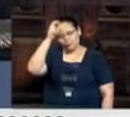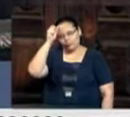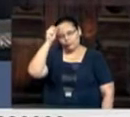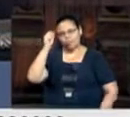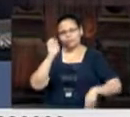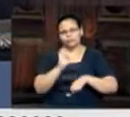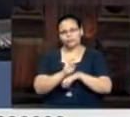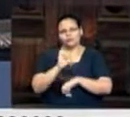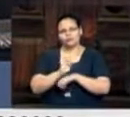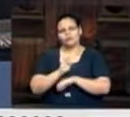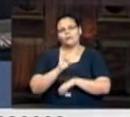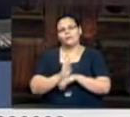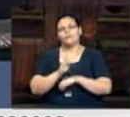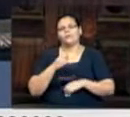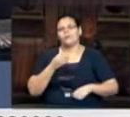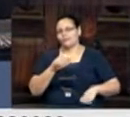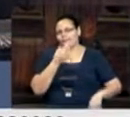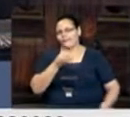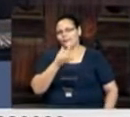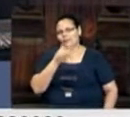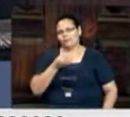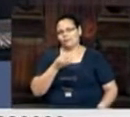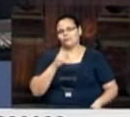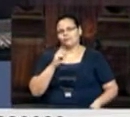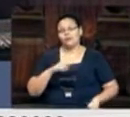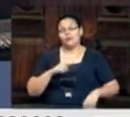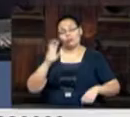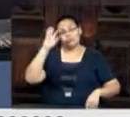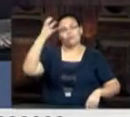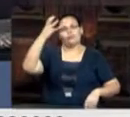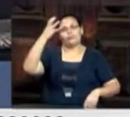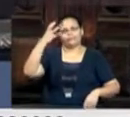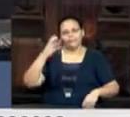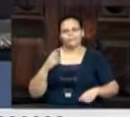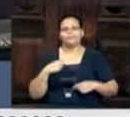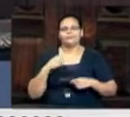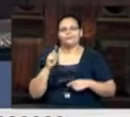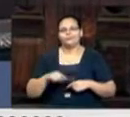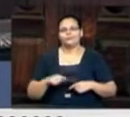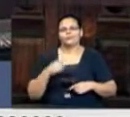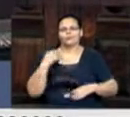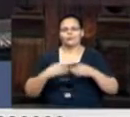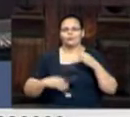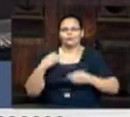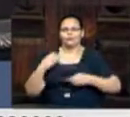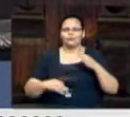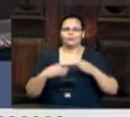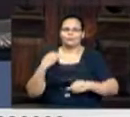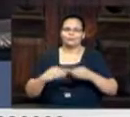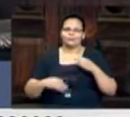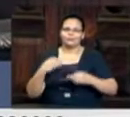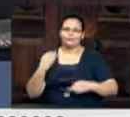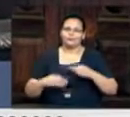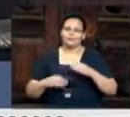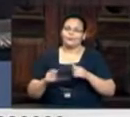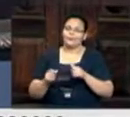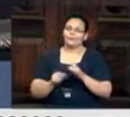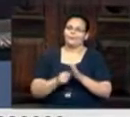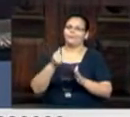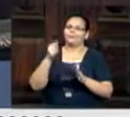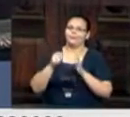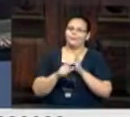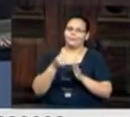de remédios jurídicos para duas questões importantes, deputado Paulo Ramos. A primeira